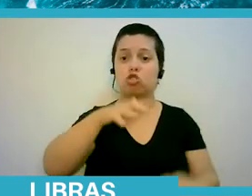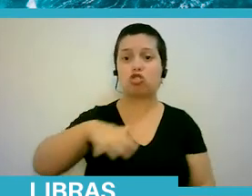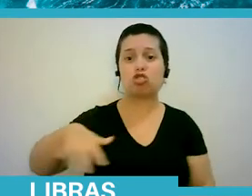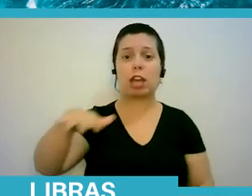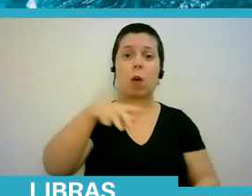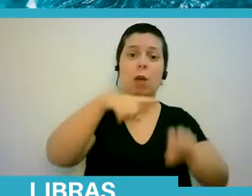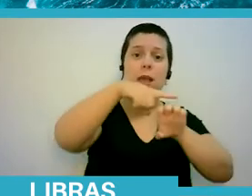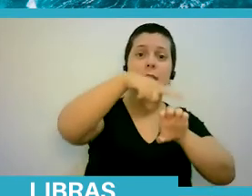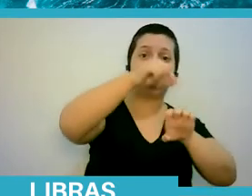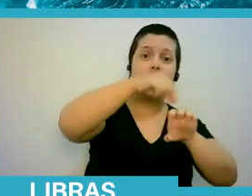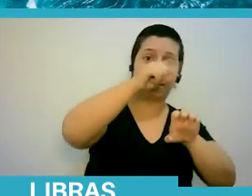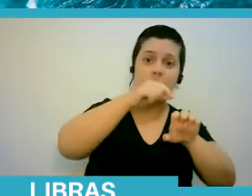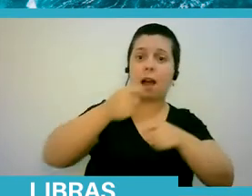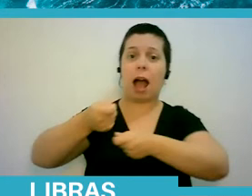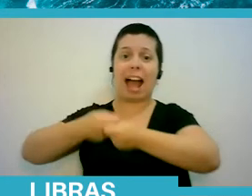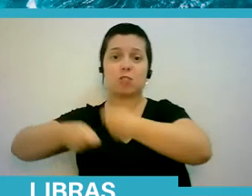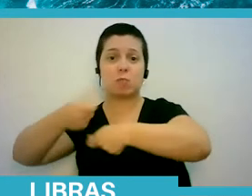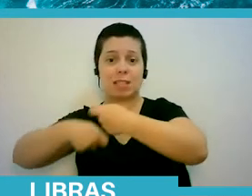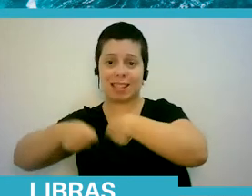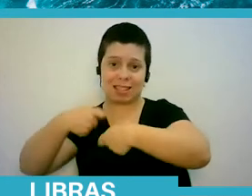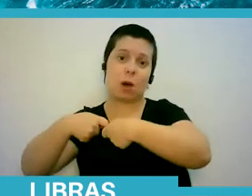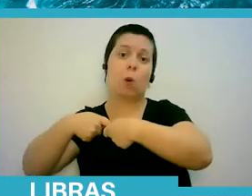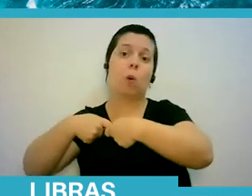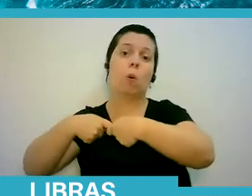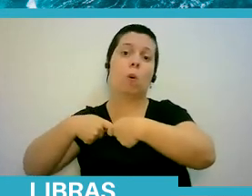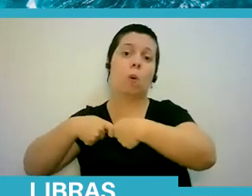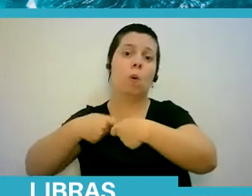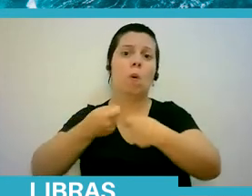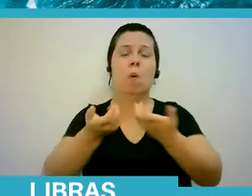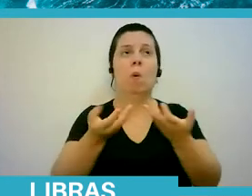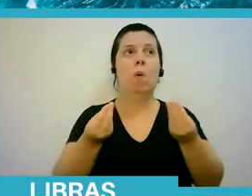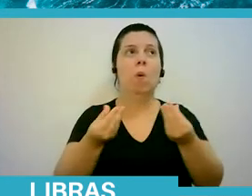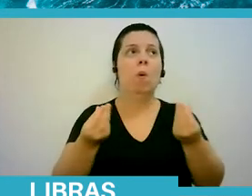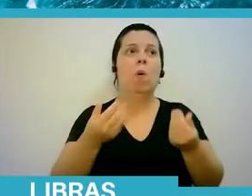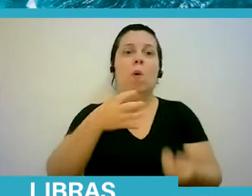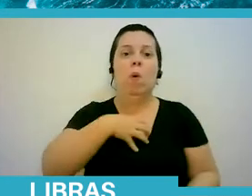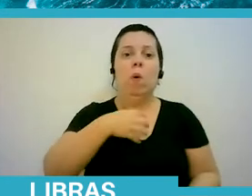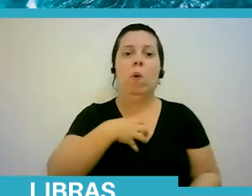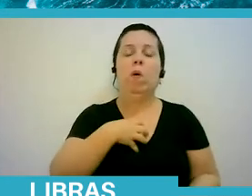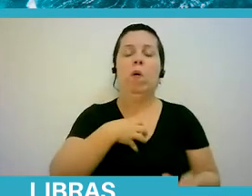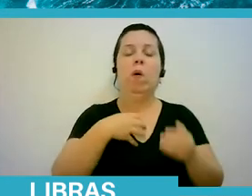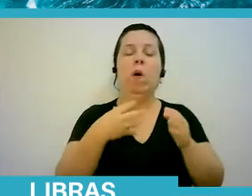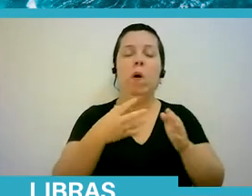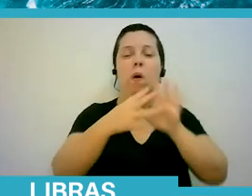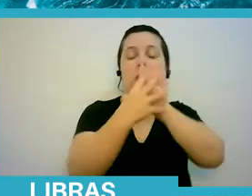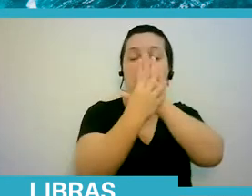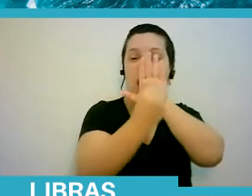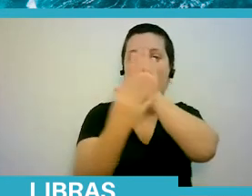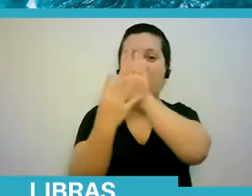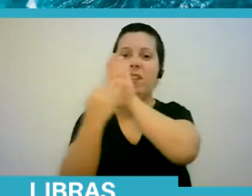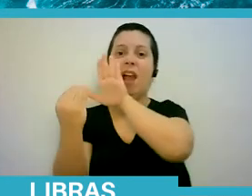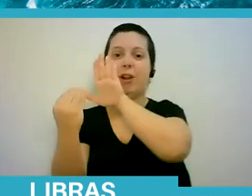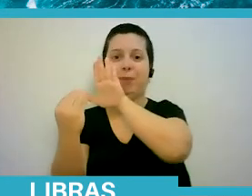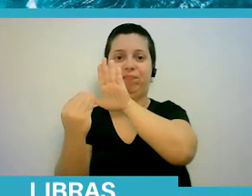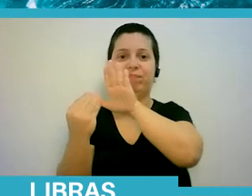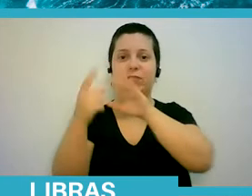a administração, são formatos, vamos falar, maneiras de gerir negócios e nada mais do que isso.